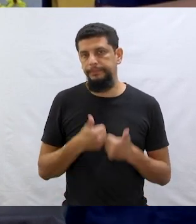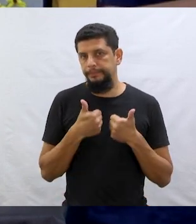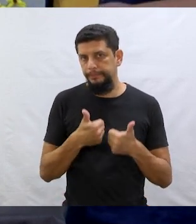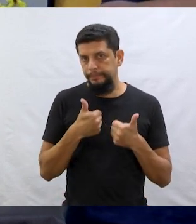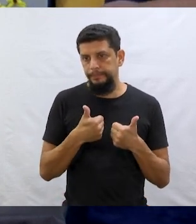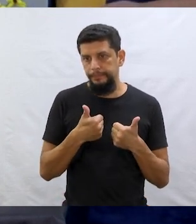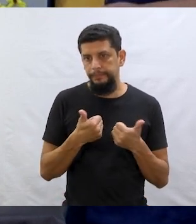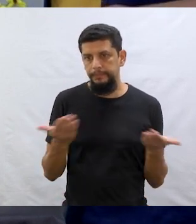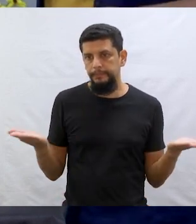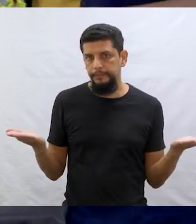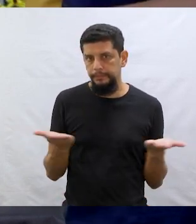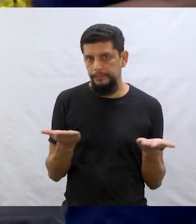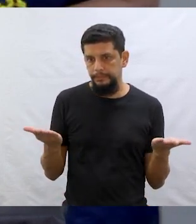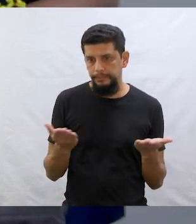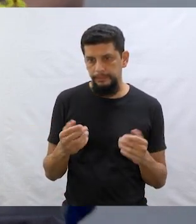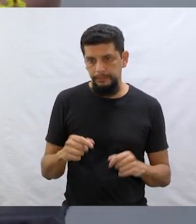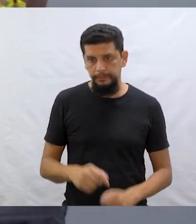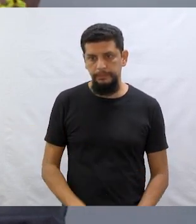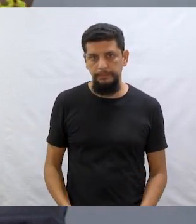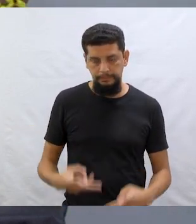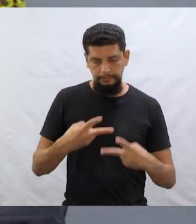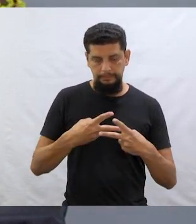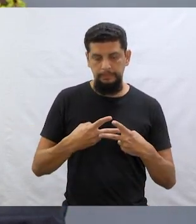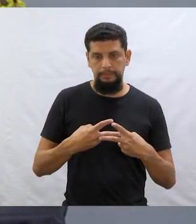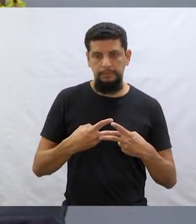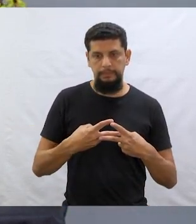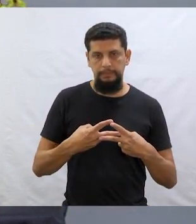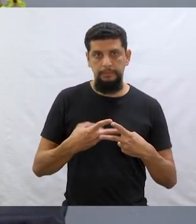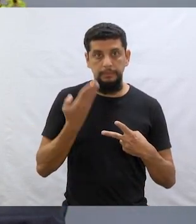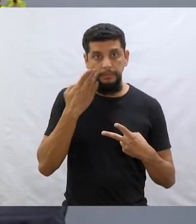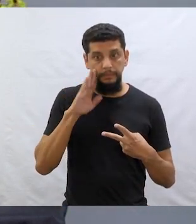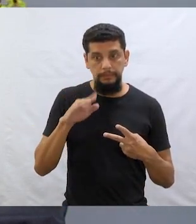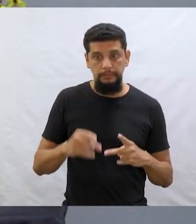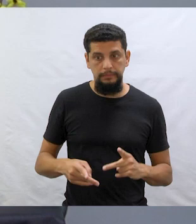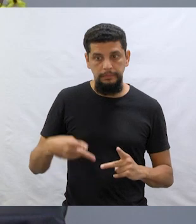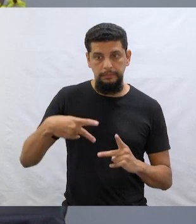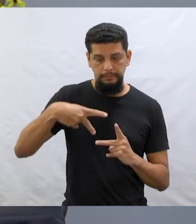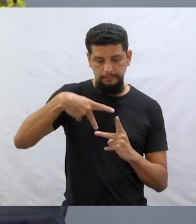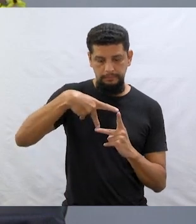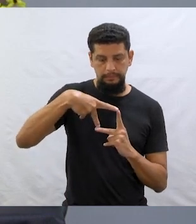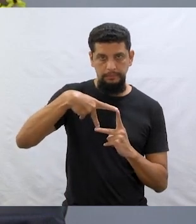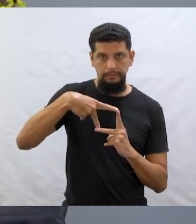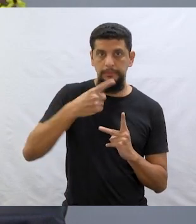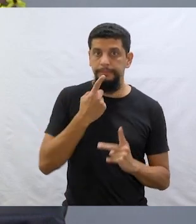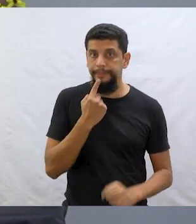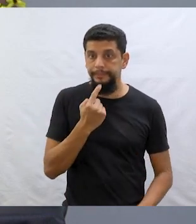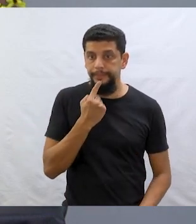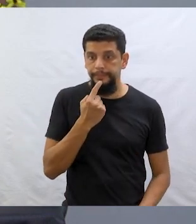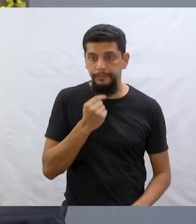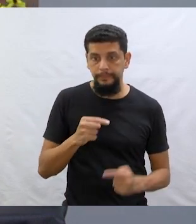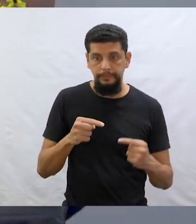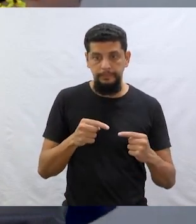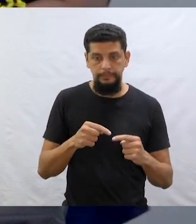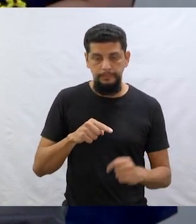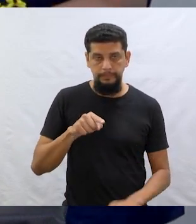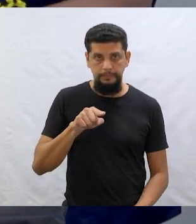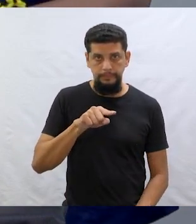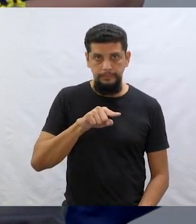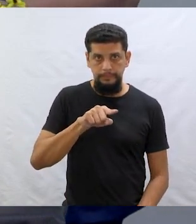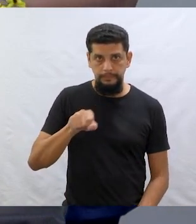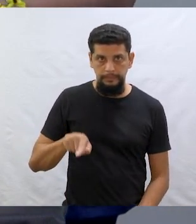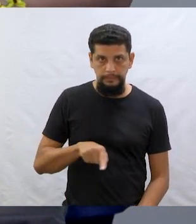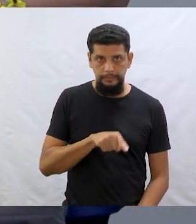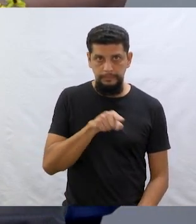bem. E aqui embaixo, o triângulo azul, o quadrado vermelho,